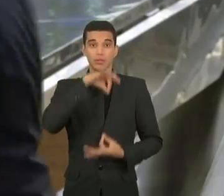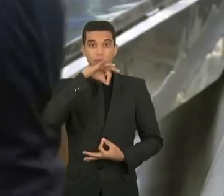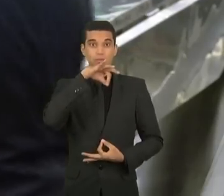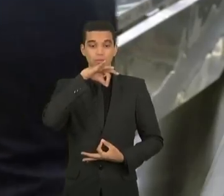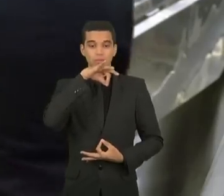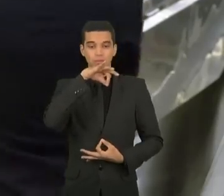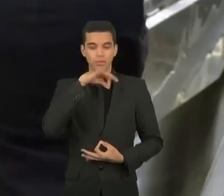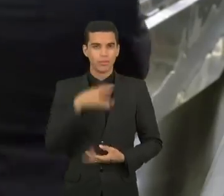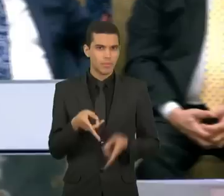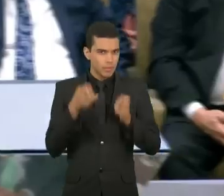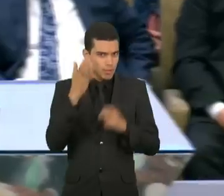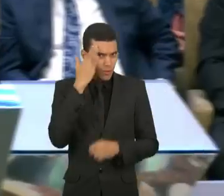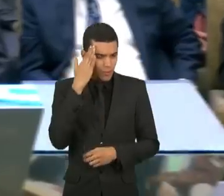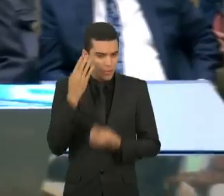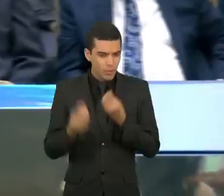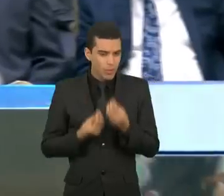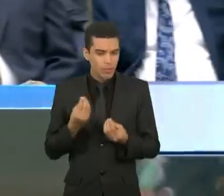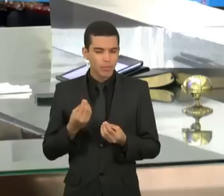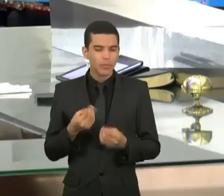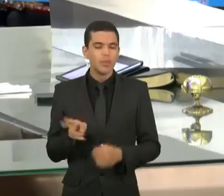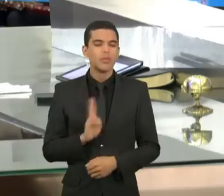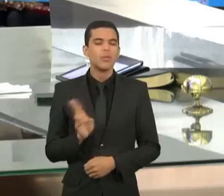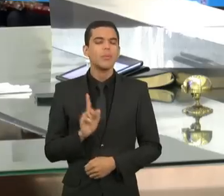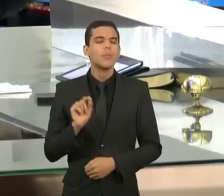espiritual. E quer ver como são sábios? Como se chama ela?